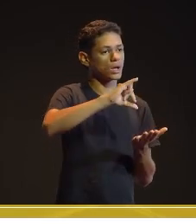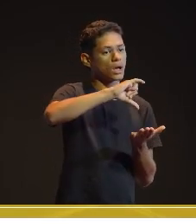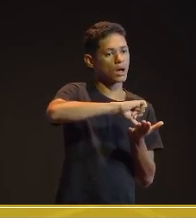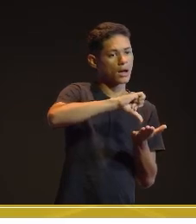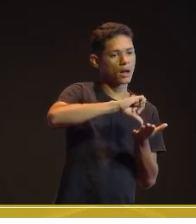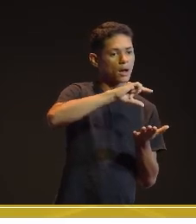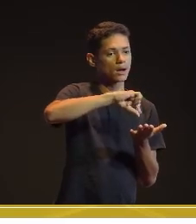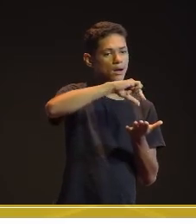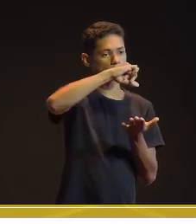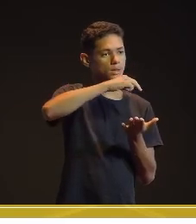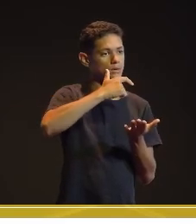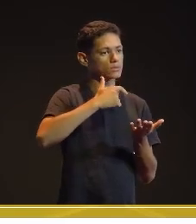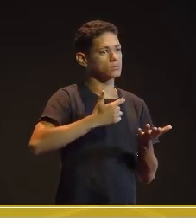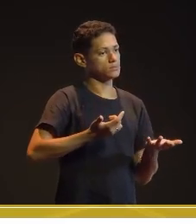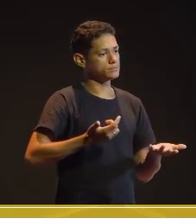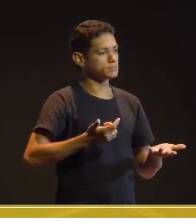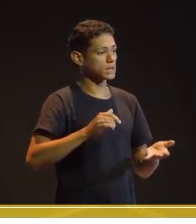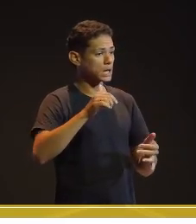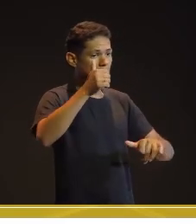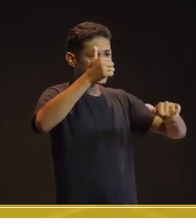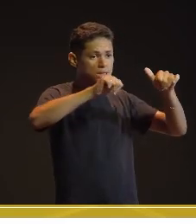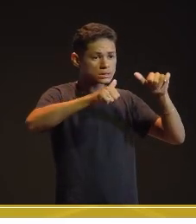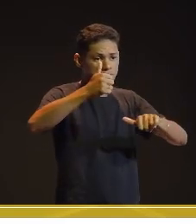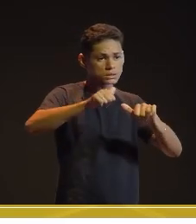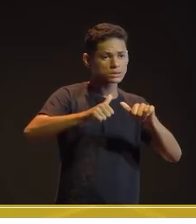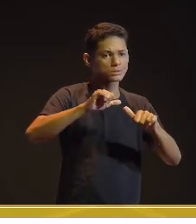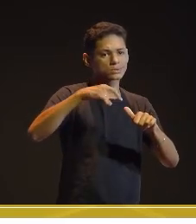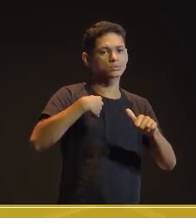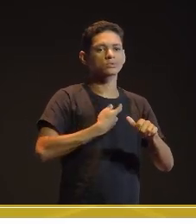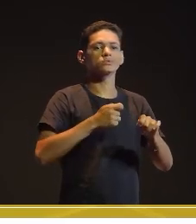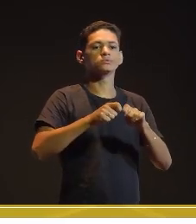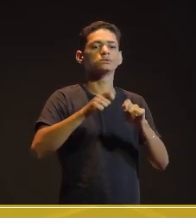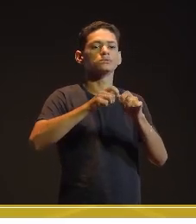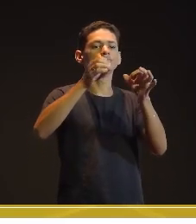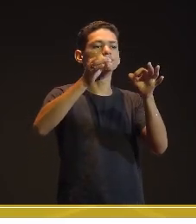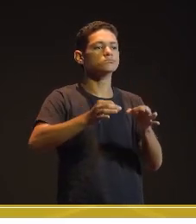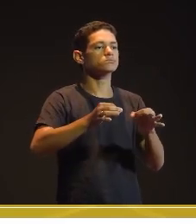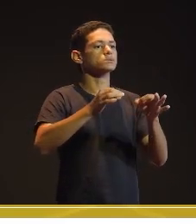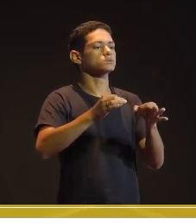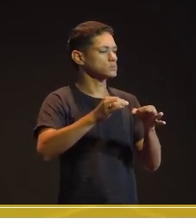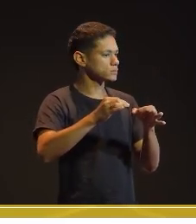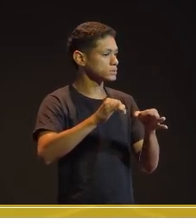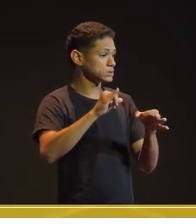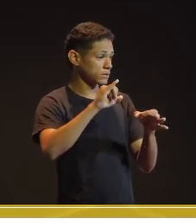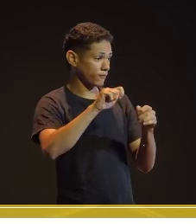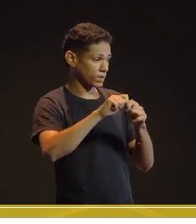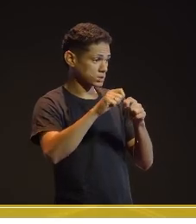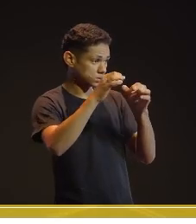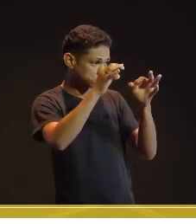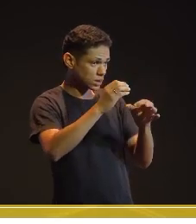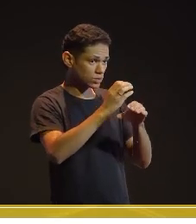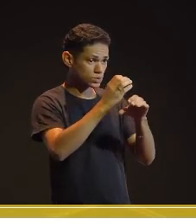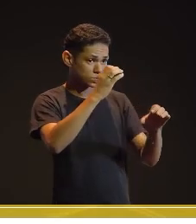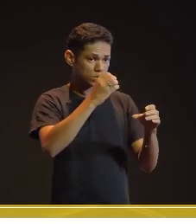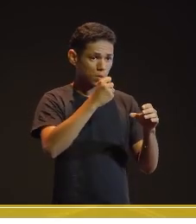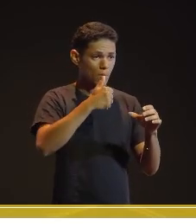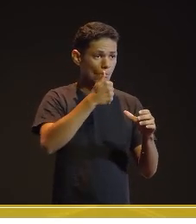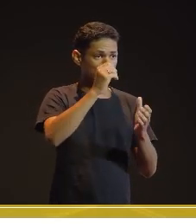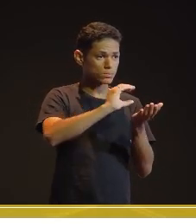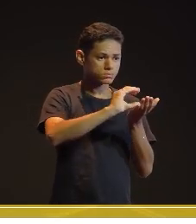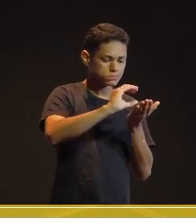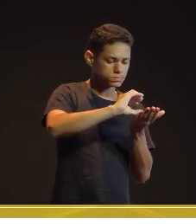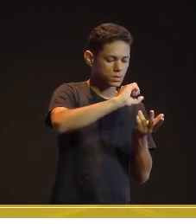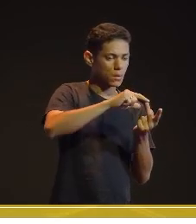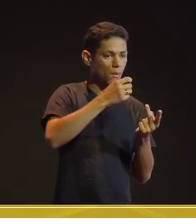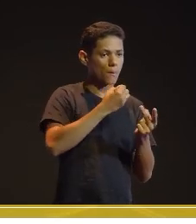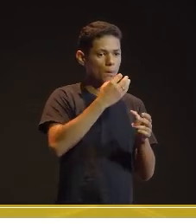capital, analisando se a gente fez um bom exercício, fazendo um bom CAPEX, com uma boa engenharia, um bom suprimentos,